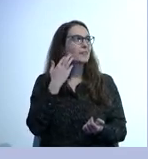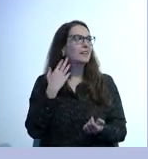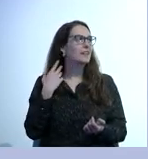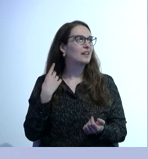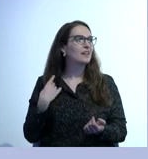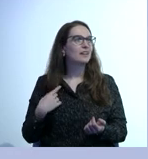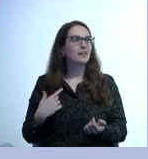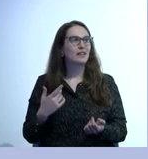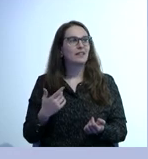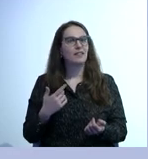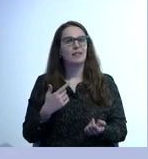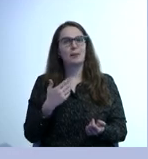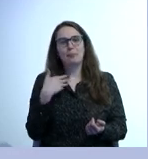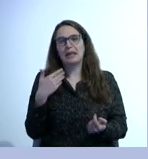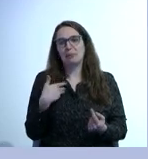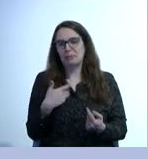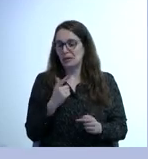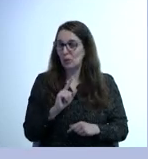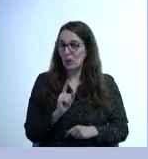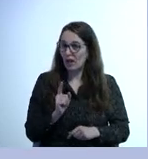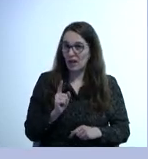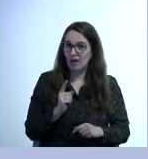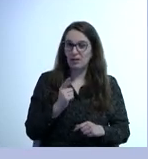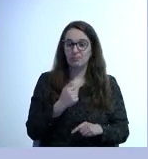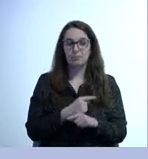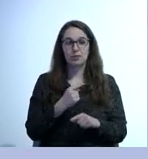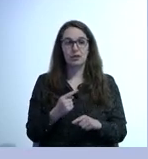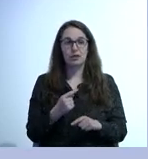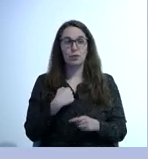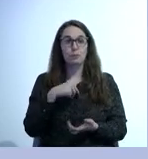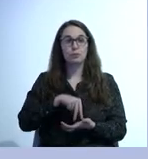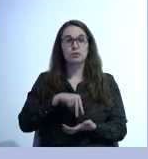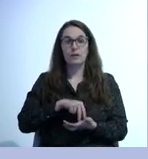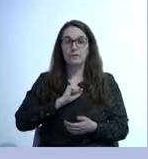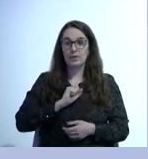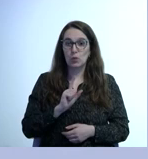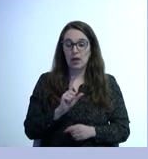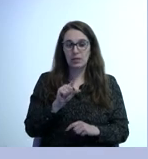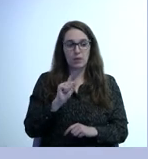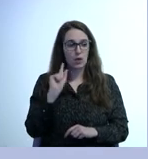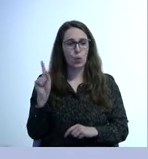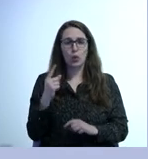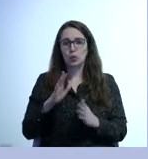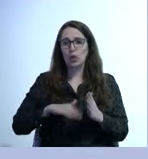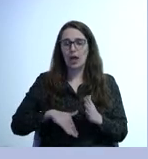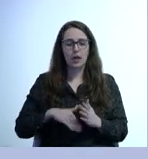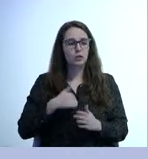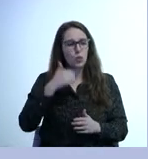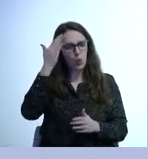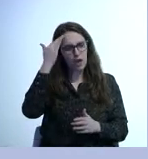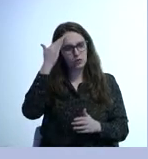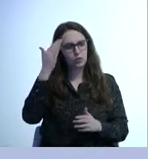não queria lamentar-me demasiado, até porque não é só pela minha posição, é mais pela de todos os colegas, mas acho que